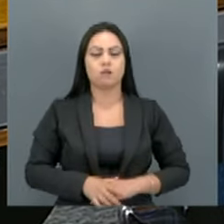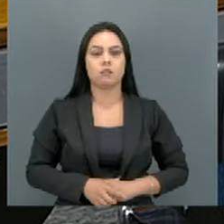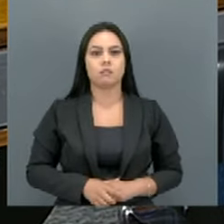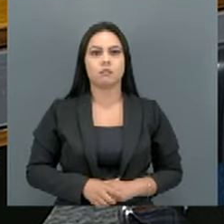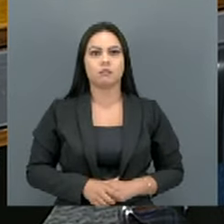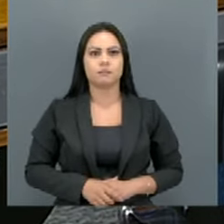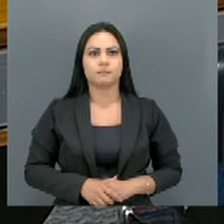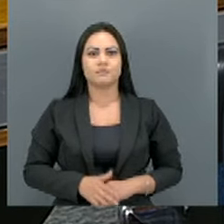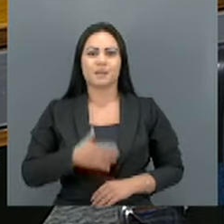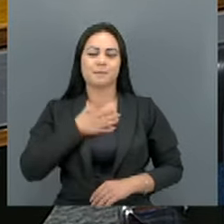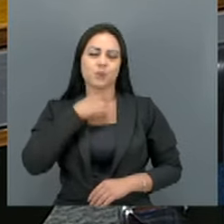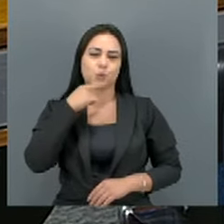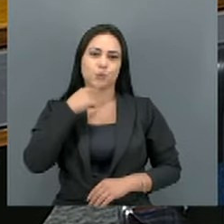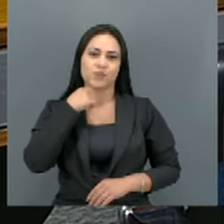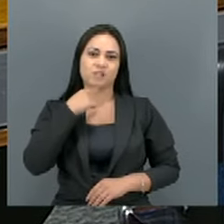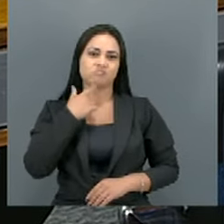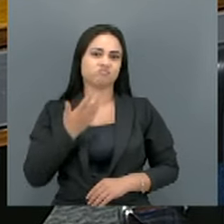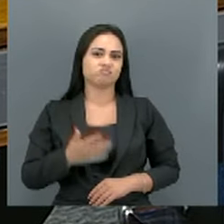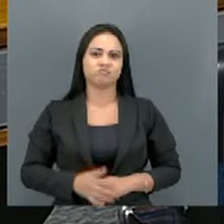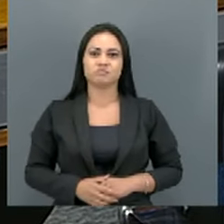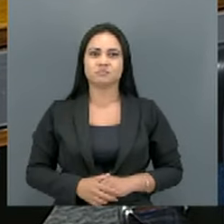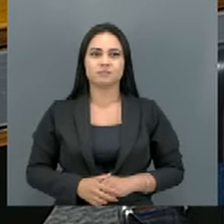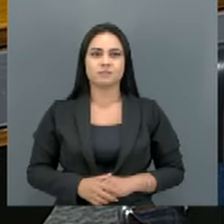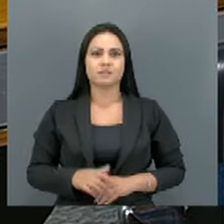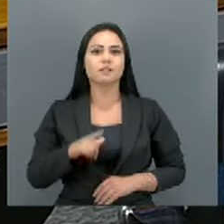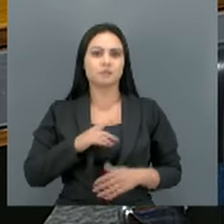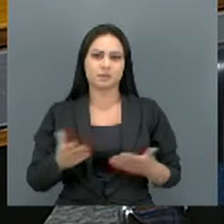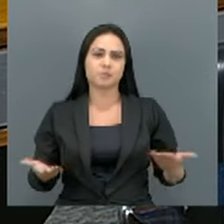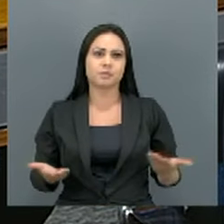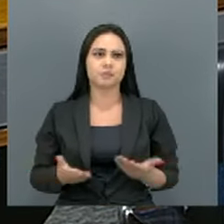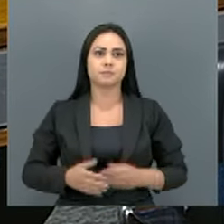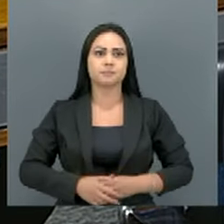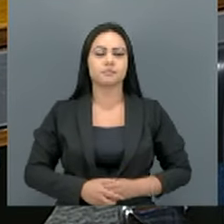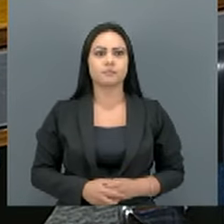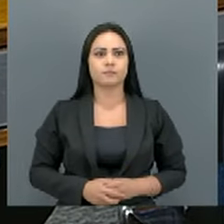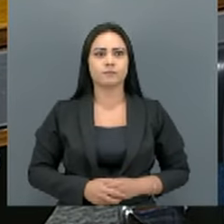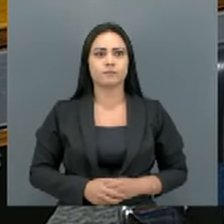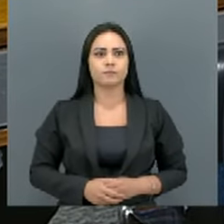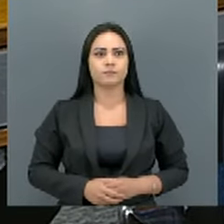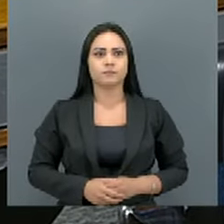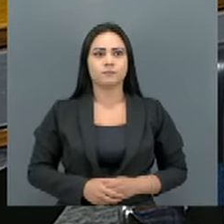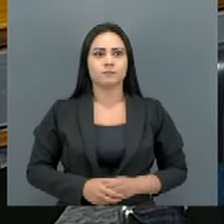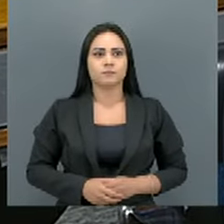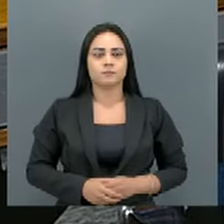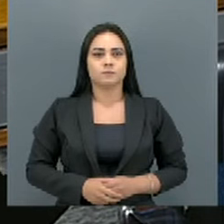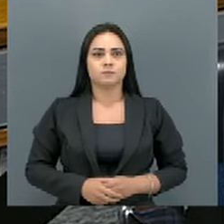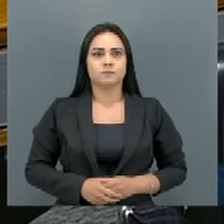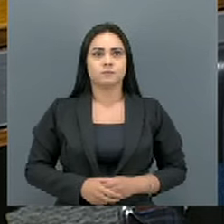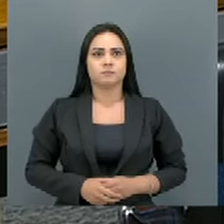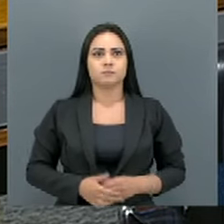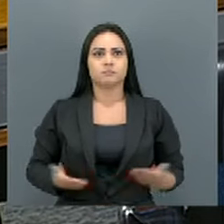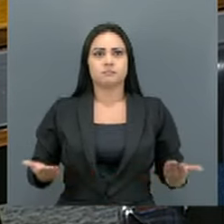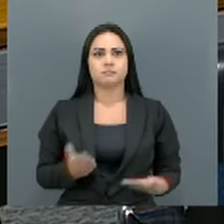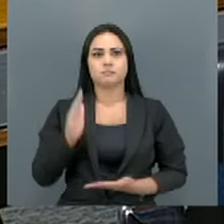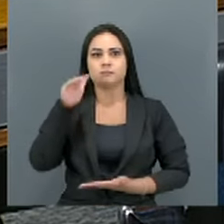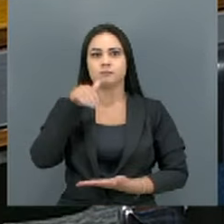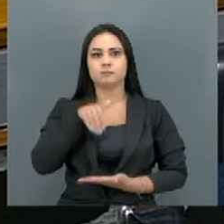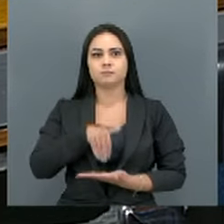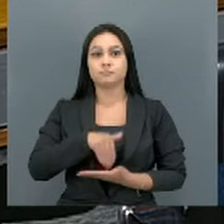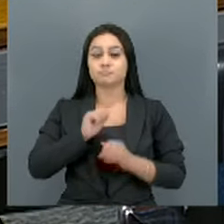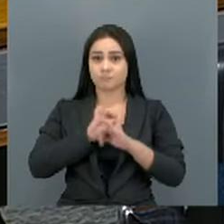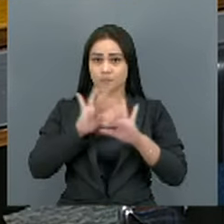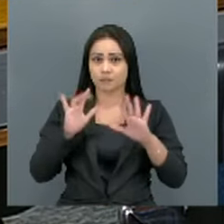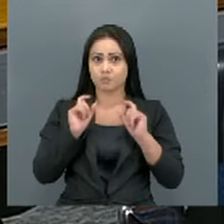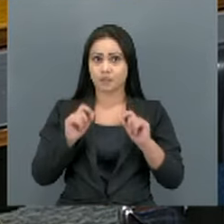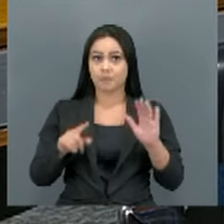Essa é a minha dúvida, a que eu estou tendo aqui agora. E, por último, deixar bem claro